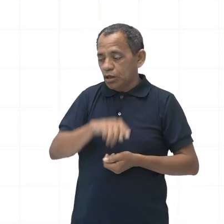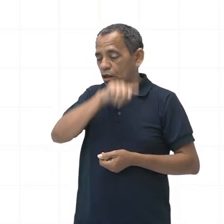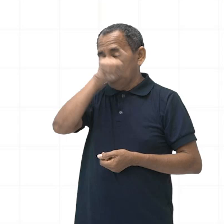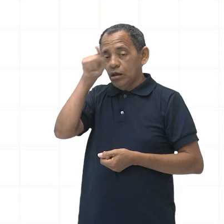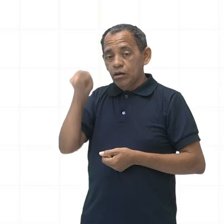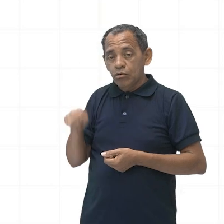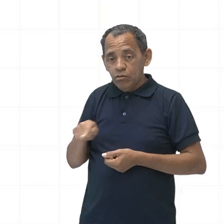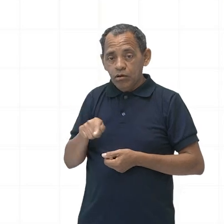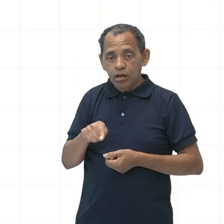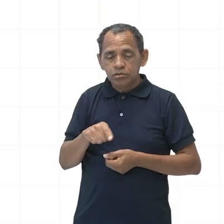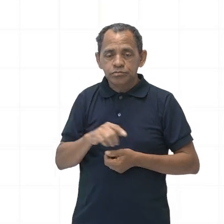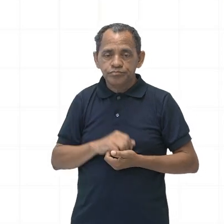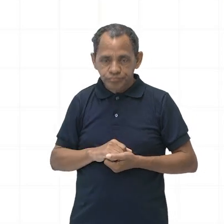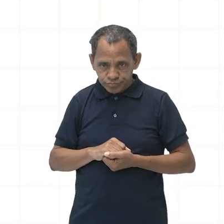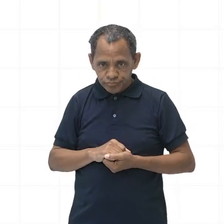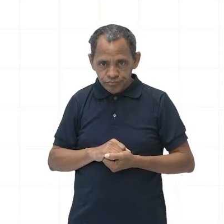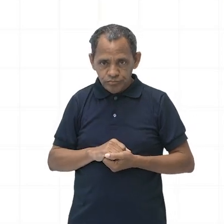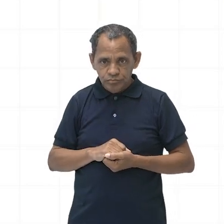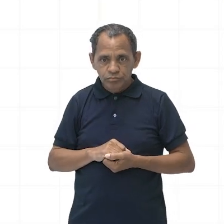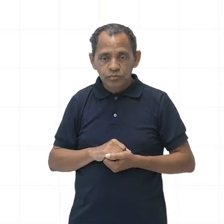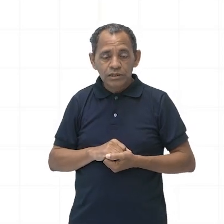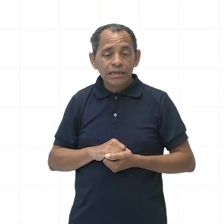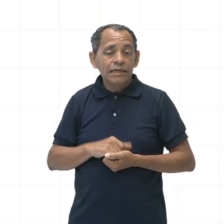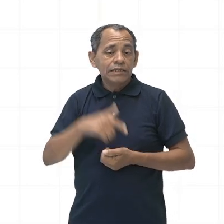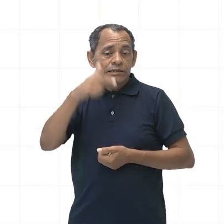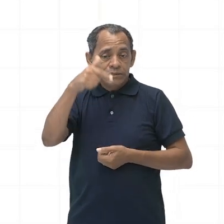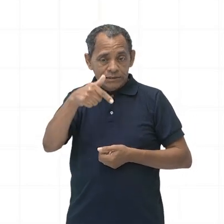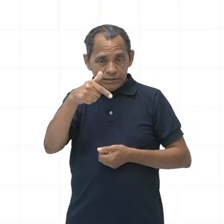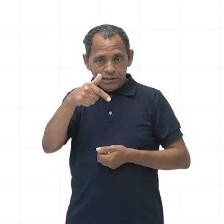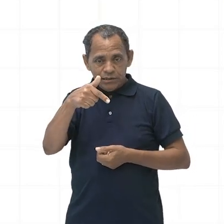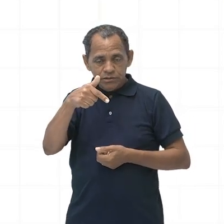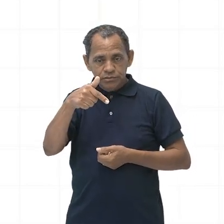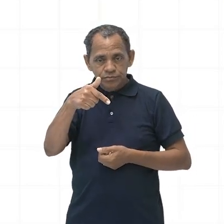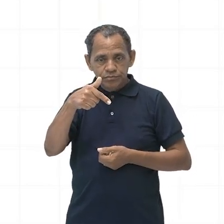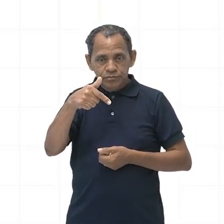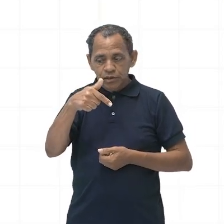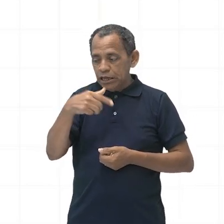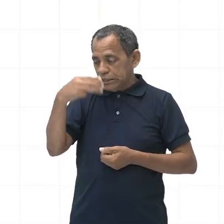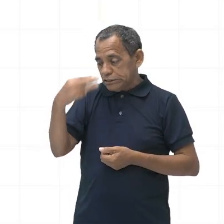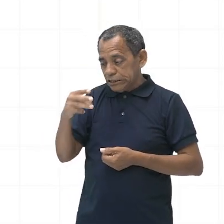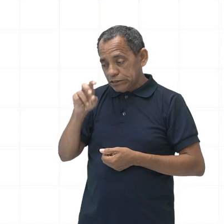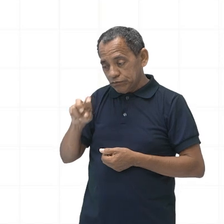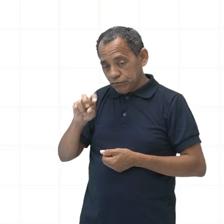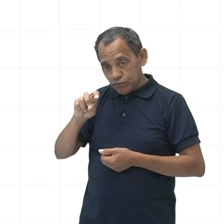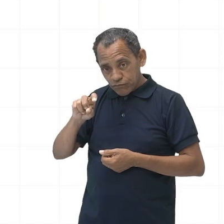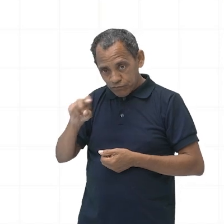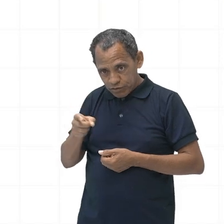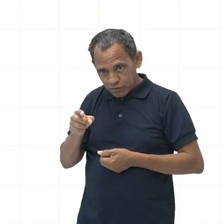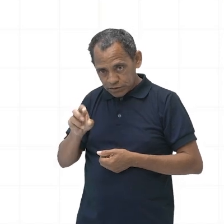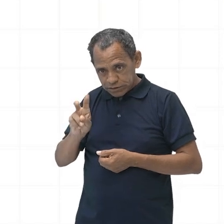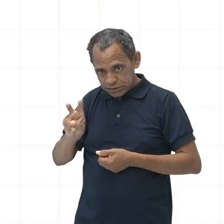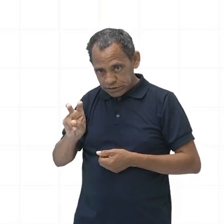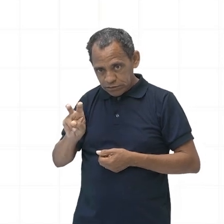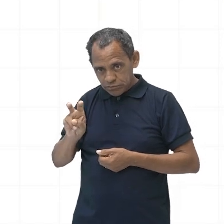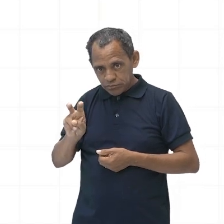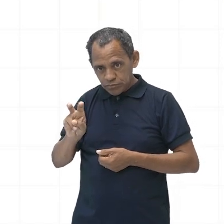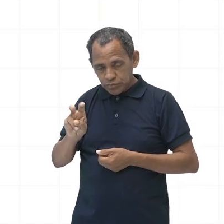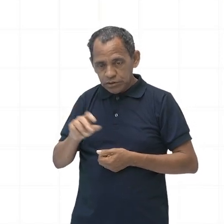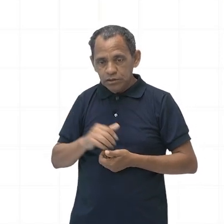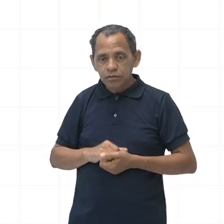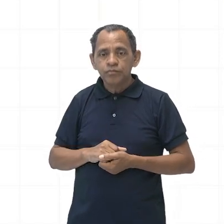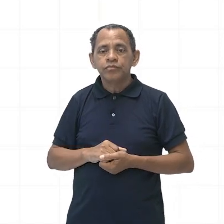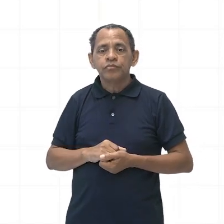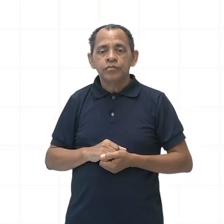cone, eu vou somar novamente a distância, que é 3,5. 3,5 somado